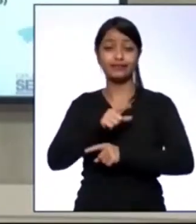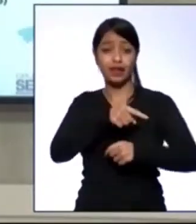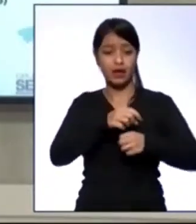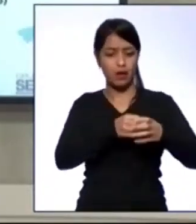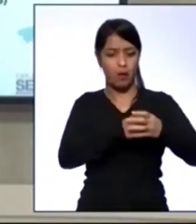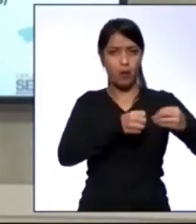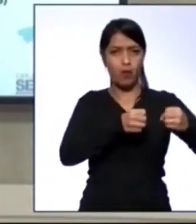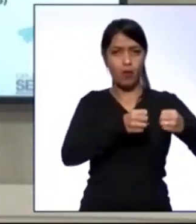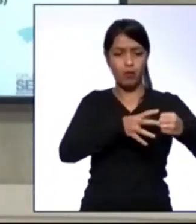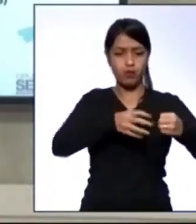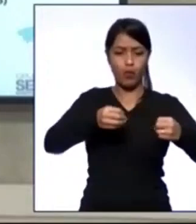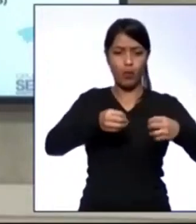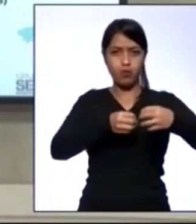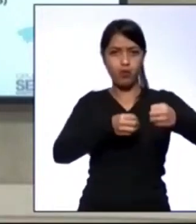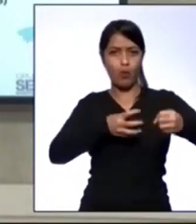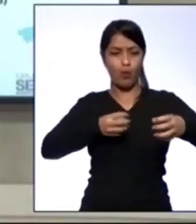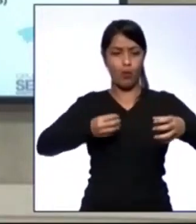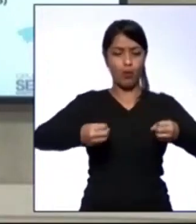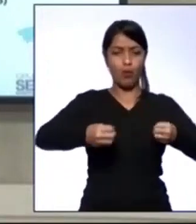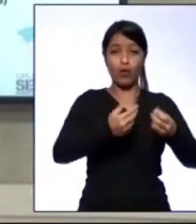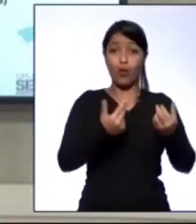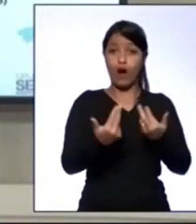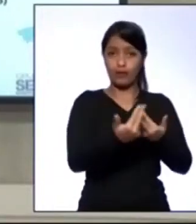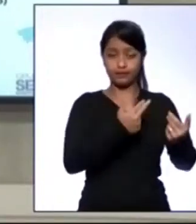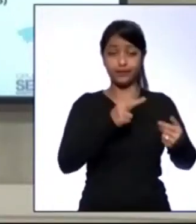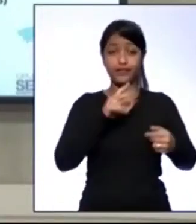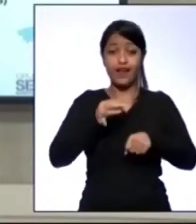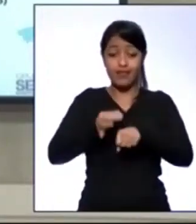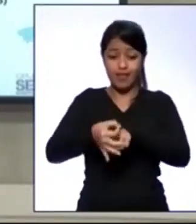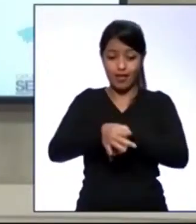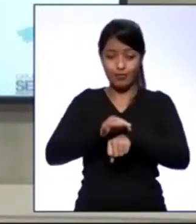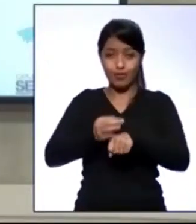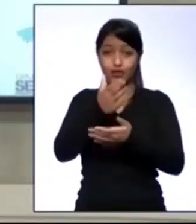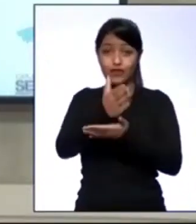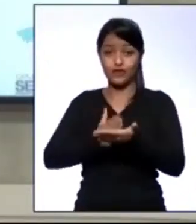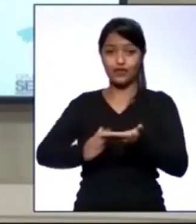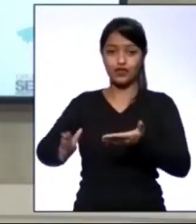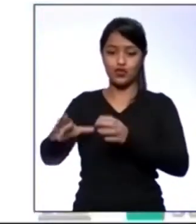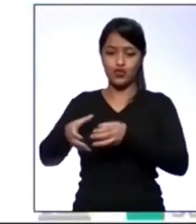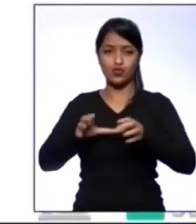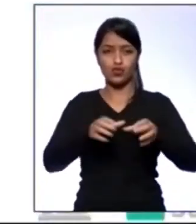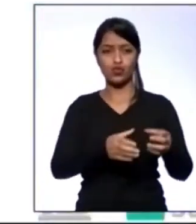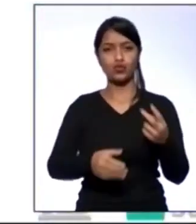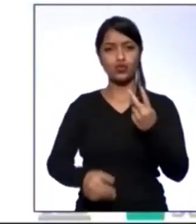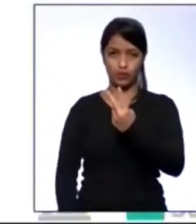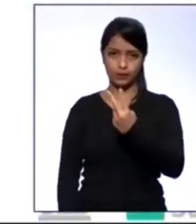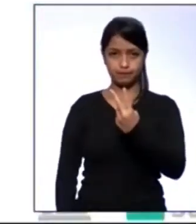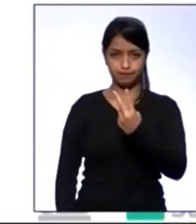clones, a gente vai ter a diferenciação das células em dois grupos. A maioria